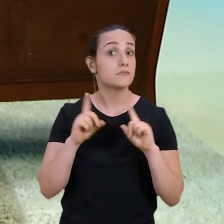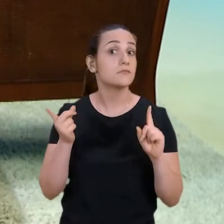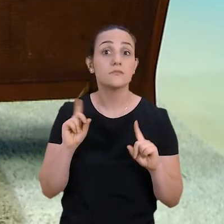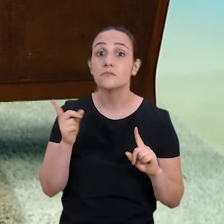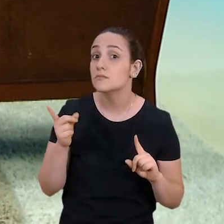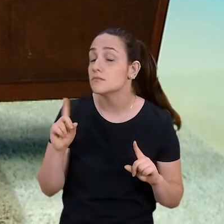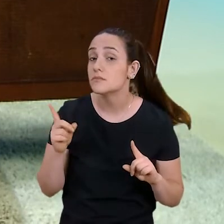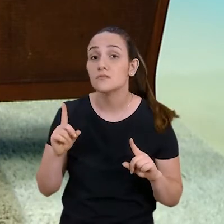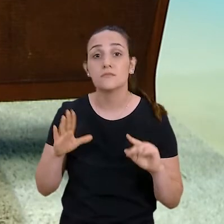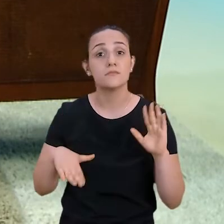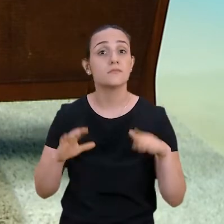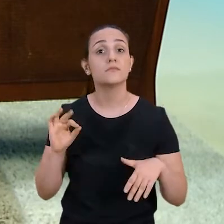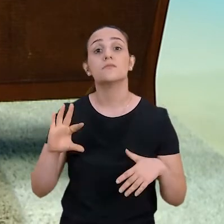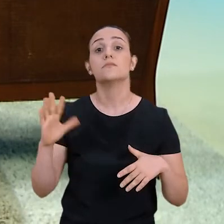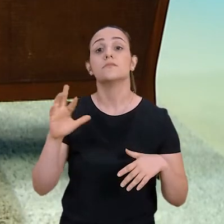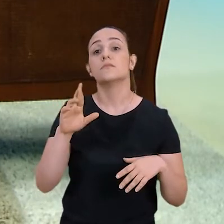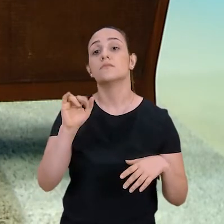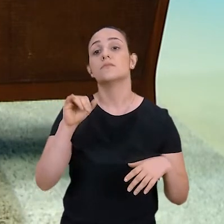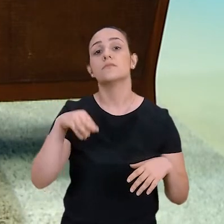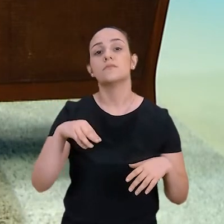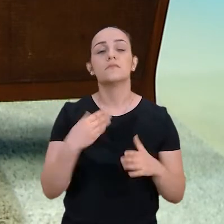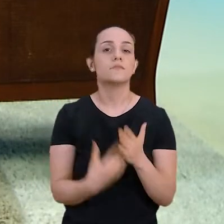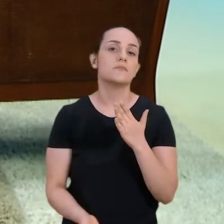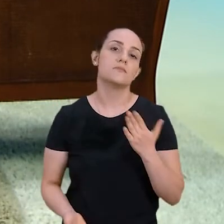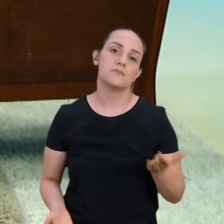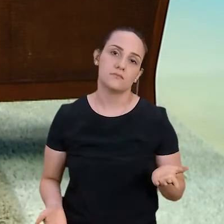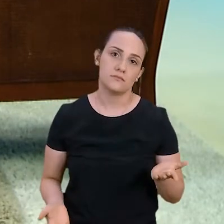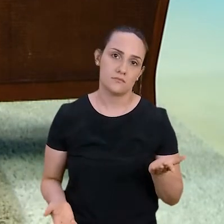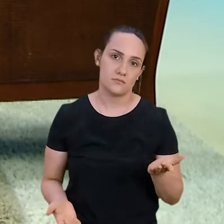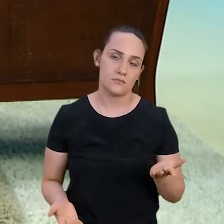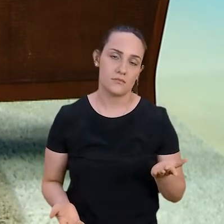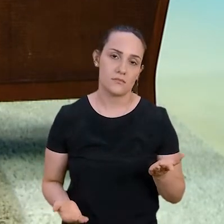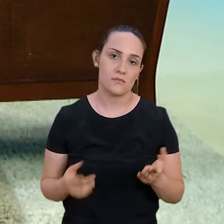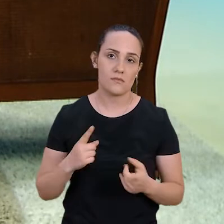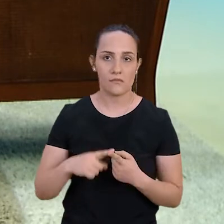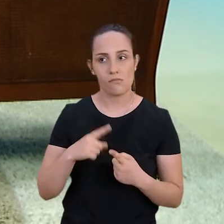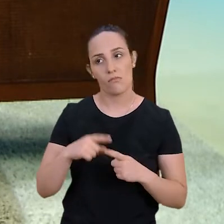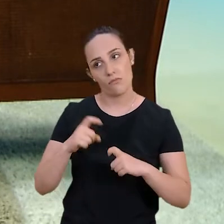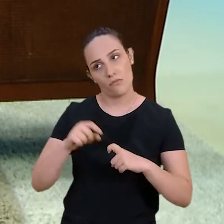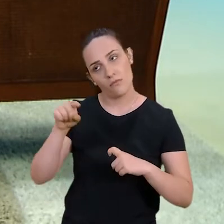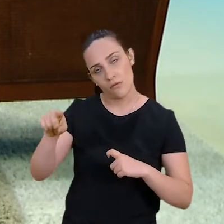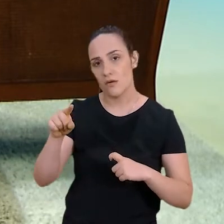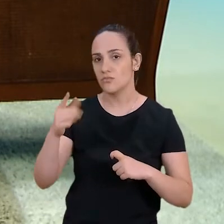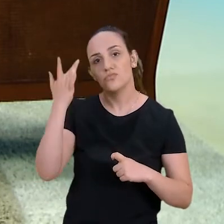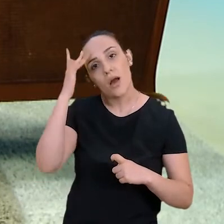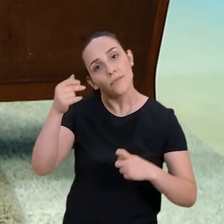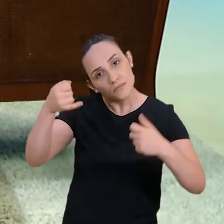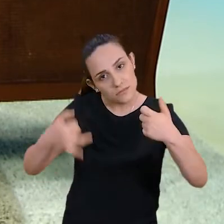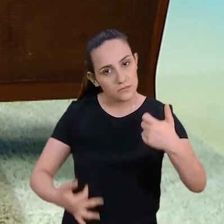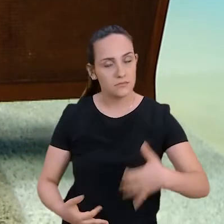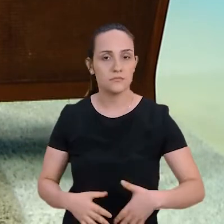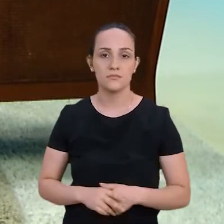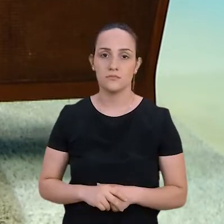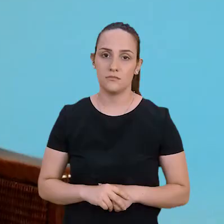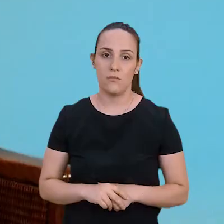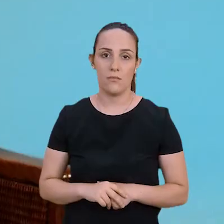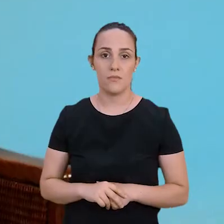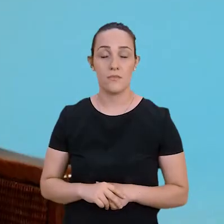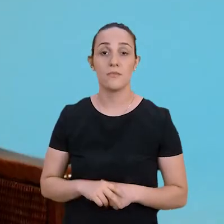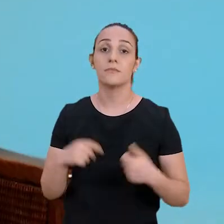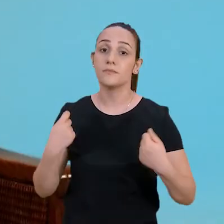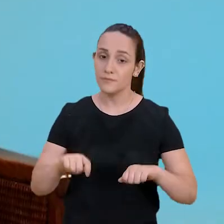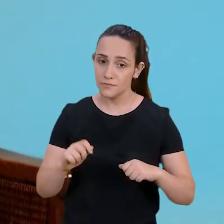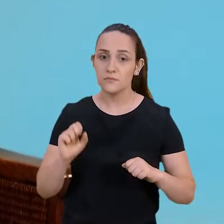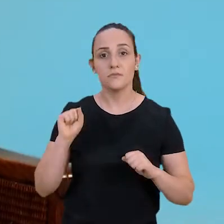não tá. Aí quando você vai ver, a criança já está lá, perdeu o rins. Por causa de quê? Da informação. Entendi. Então, a gente